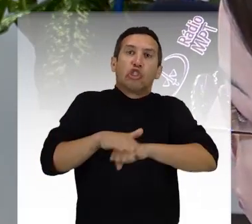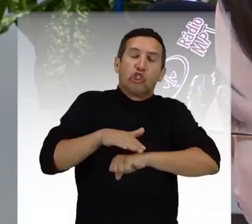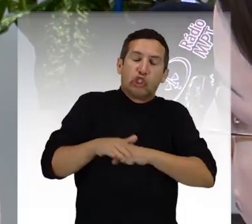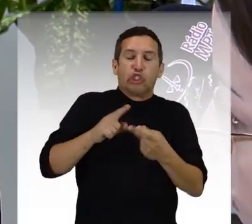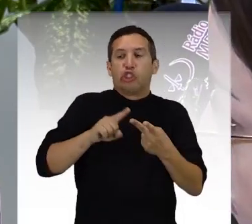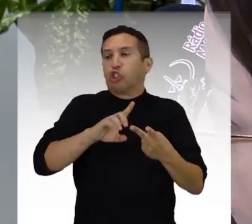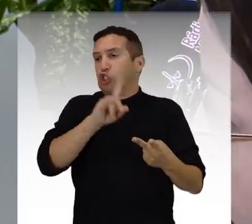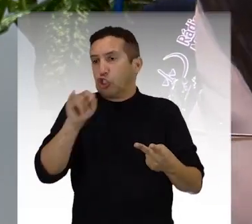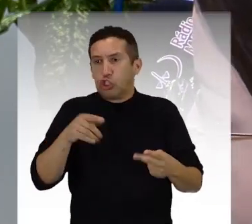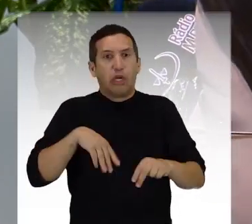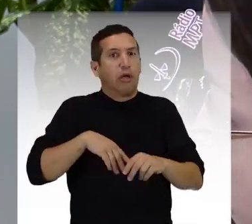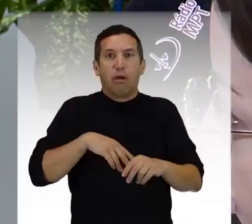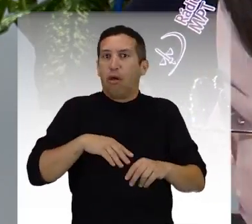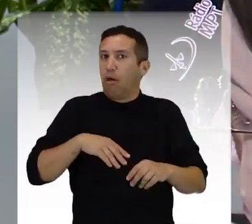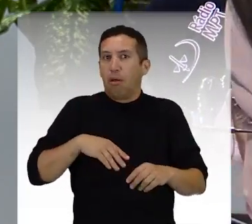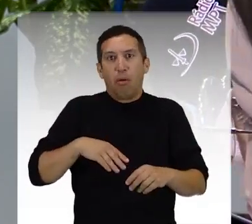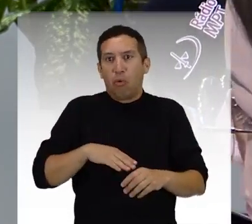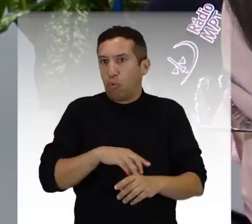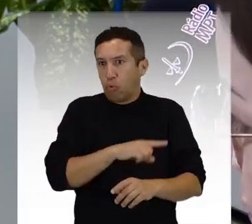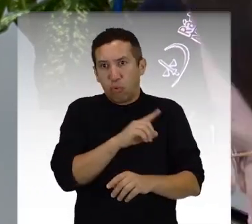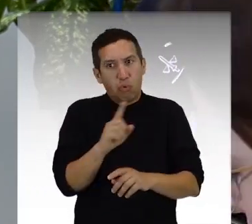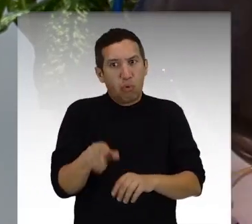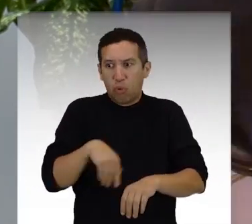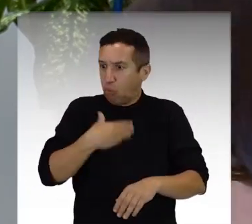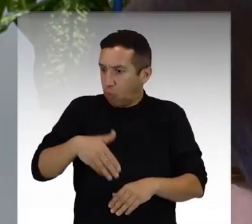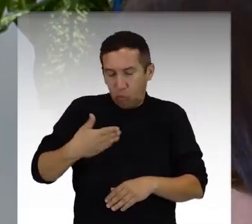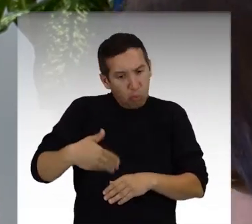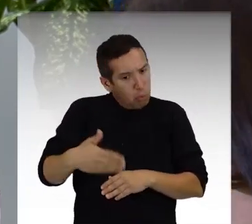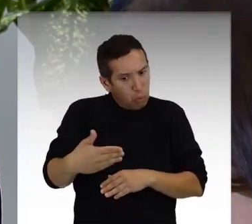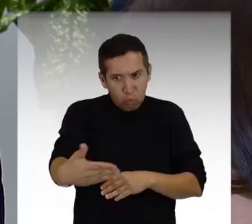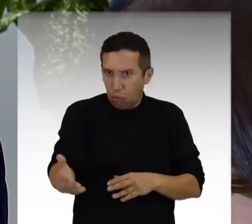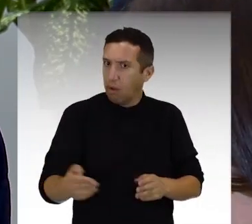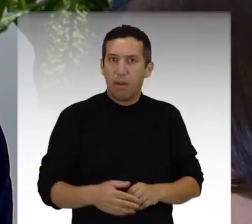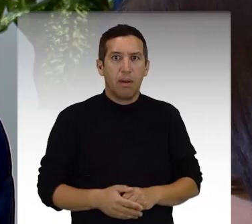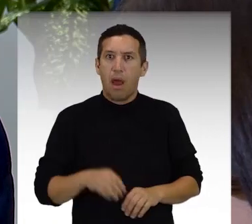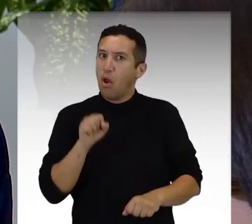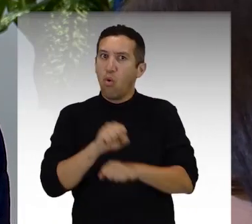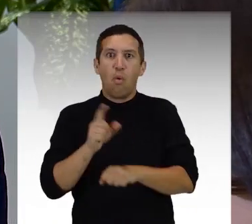acordado. Então você dirige à noite, você dirige de dia, você dirige toda hora sem parar,